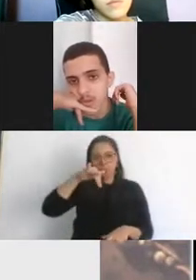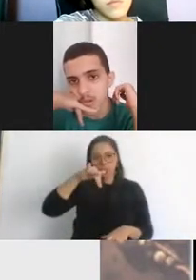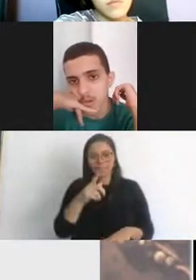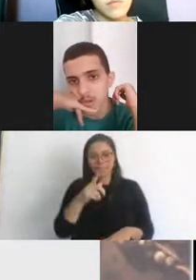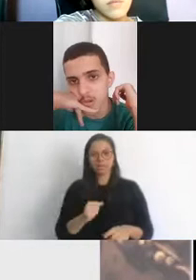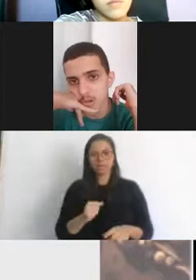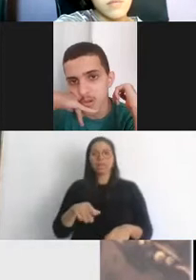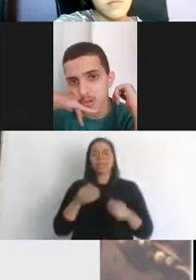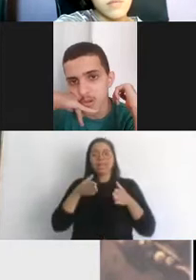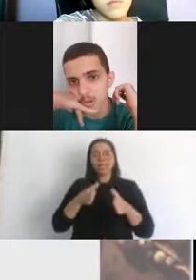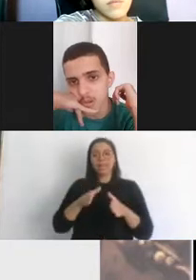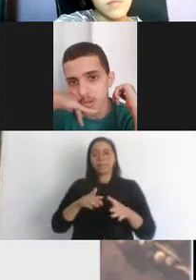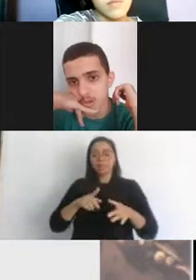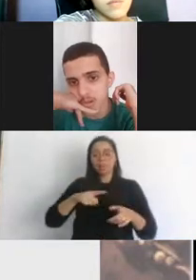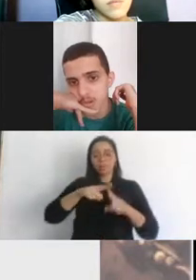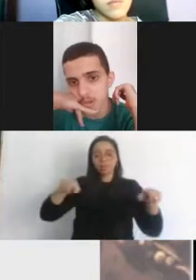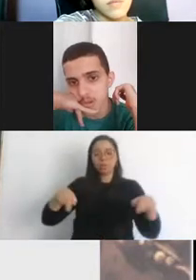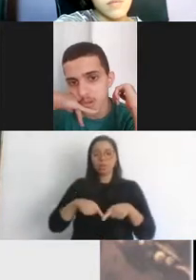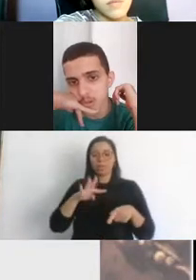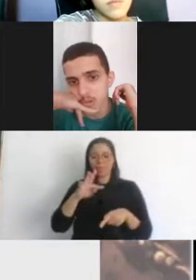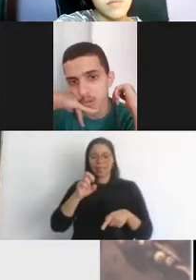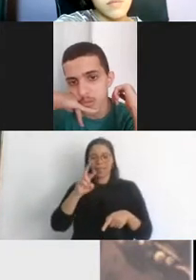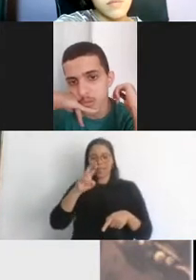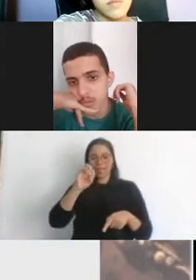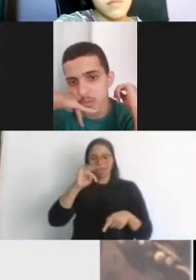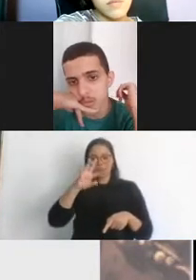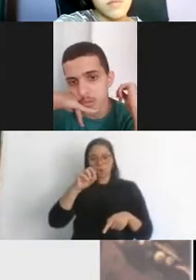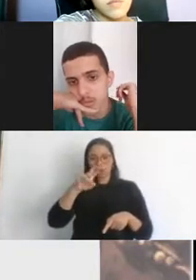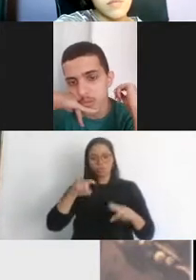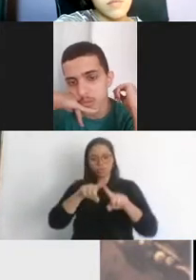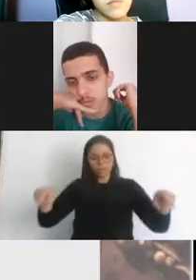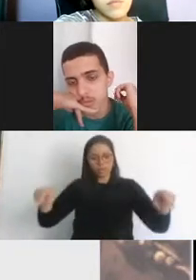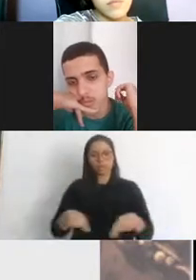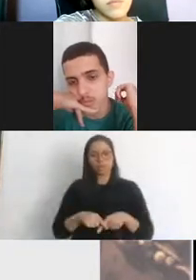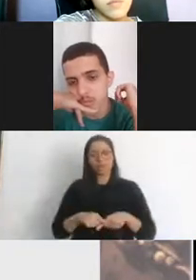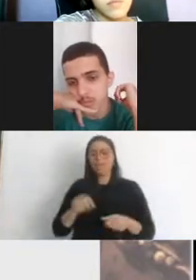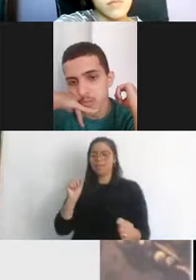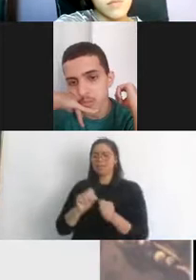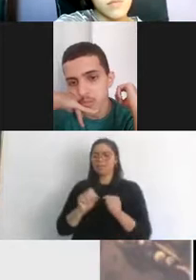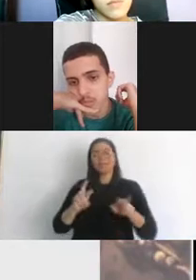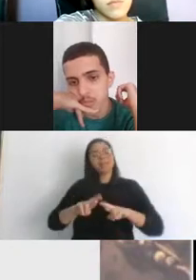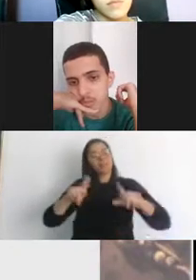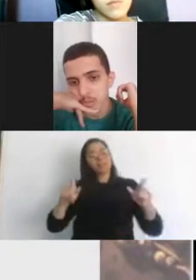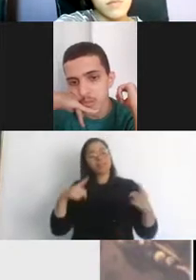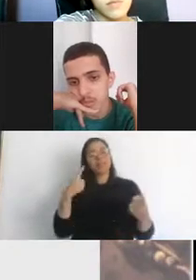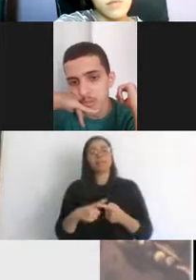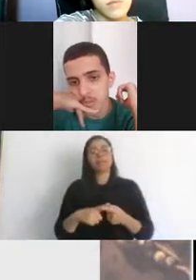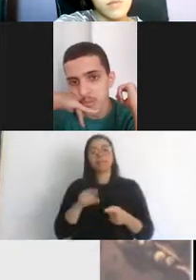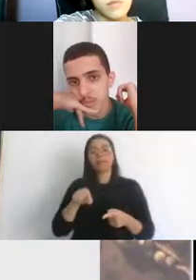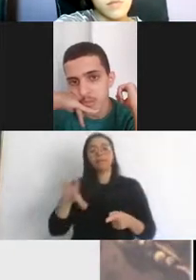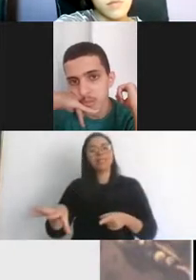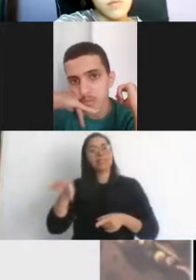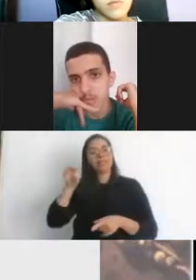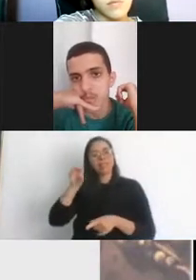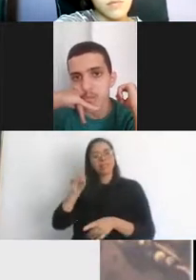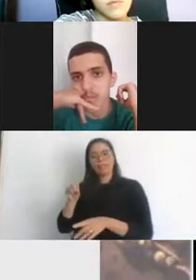em domínio territorial Ah tá e isso vai fazer toda a diferença Por exemplo quando você traz uma